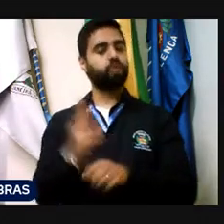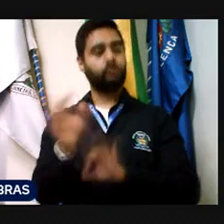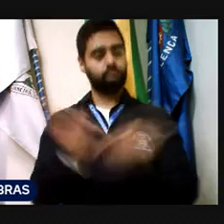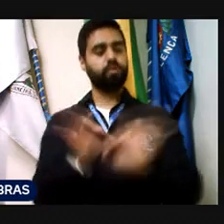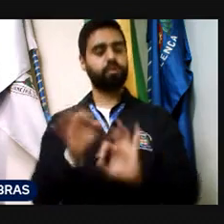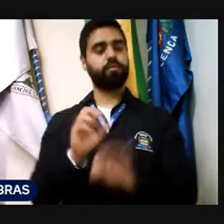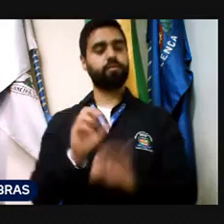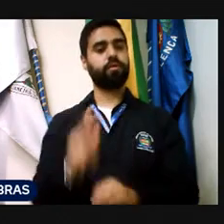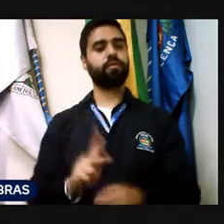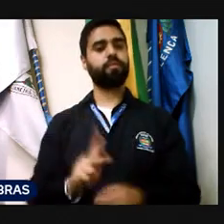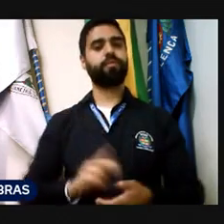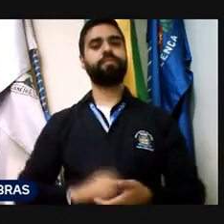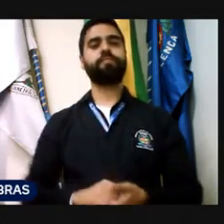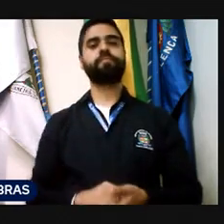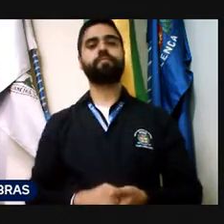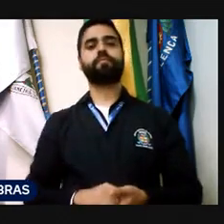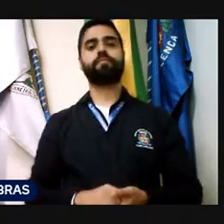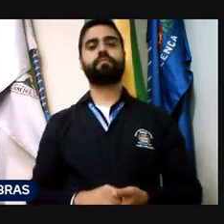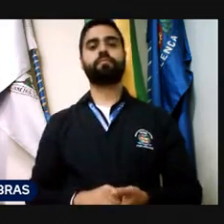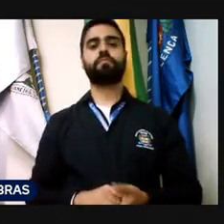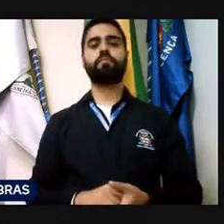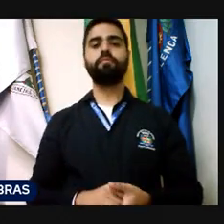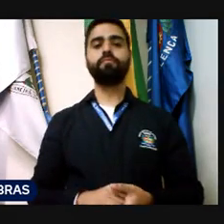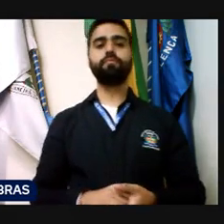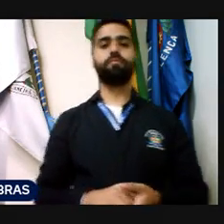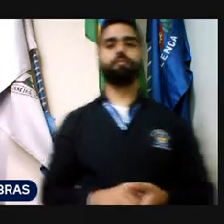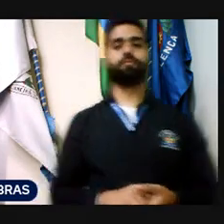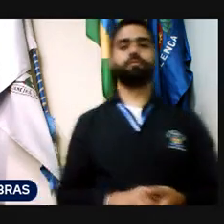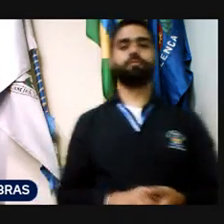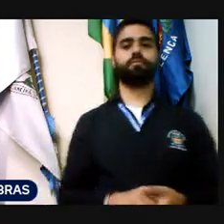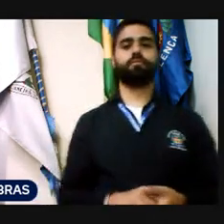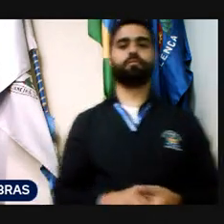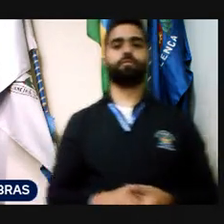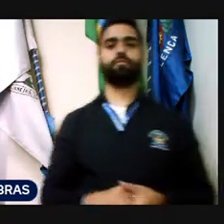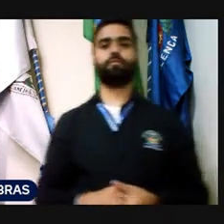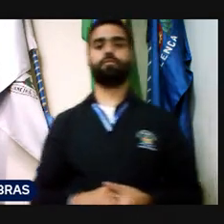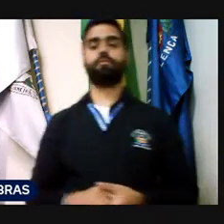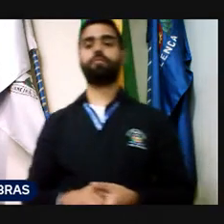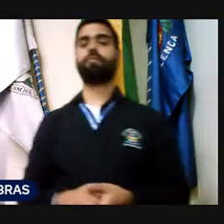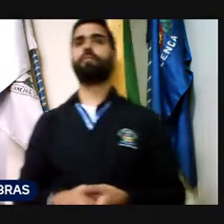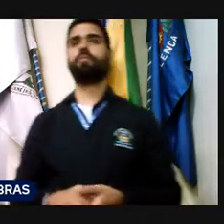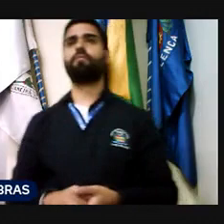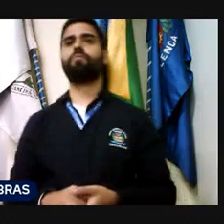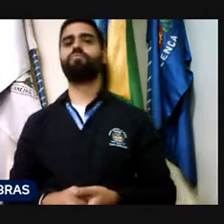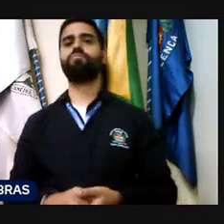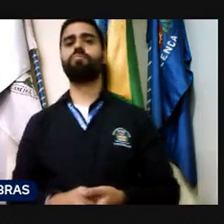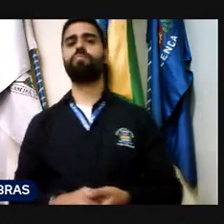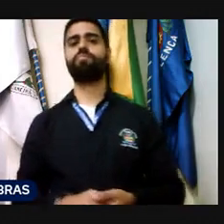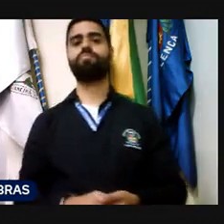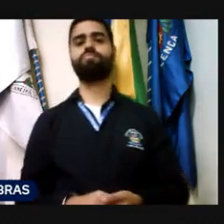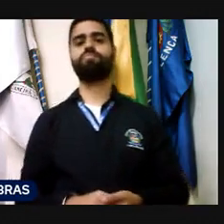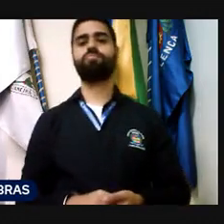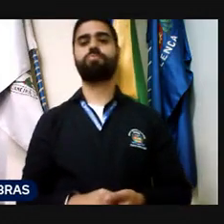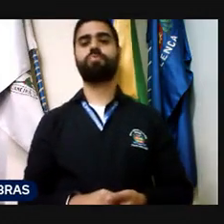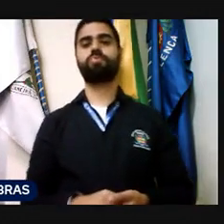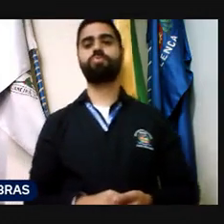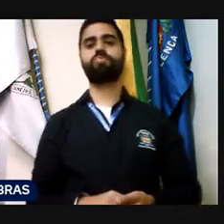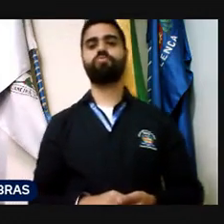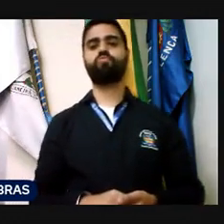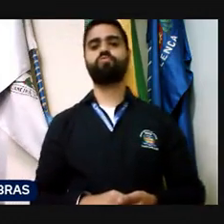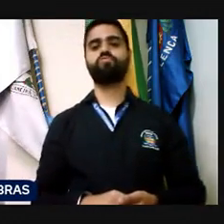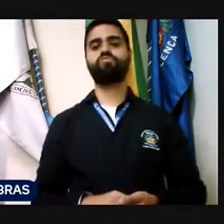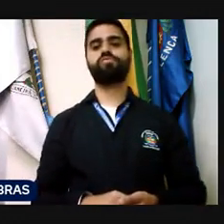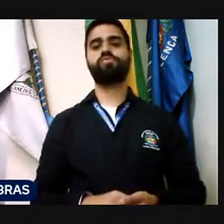aí. Agora eu gostaria de falar também sobre o Bernardo, sobre, você tem falado na parte de esporte, né? Eu